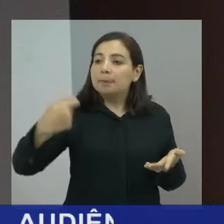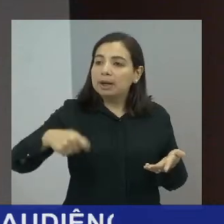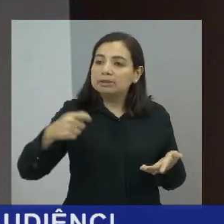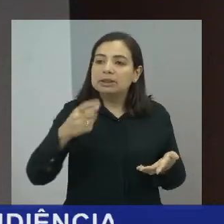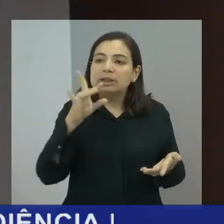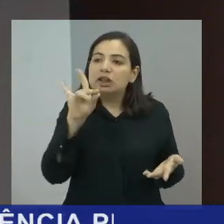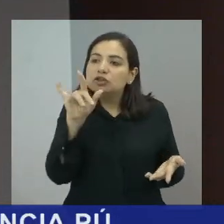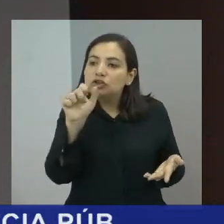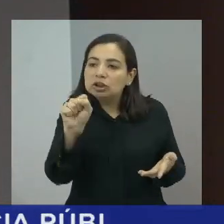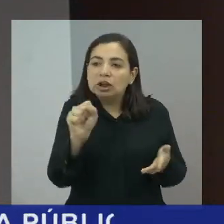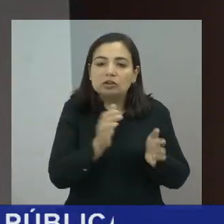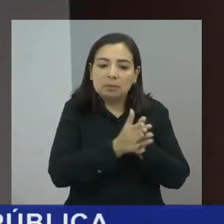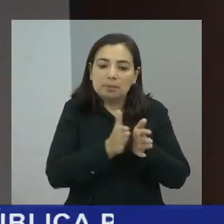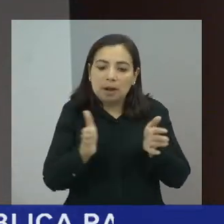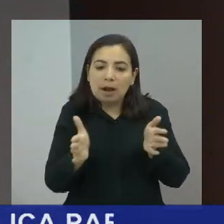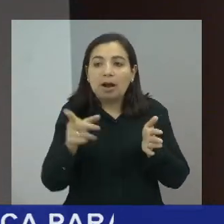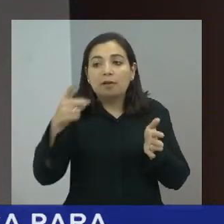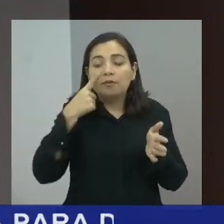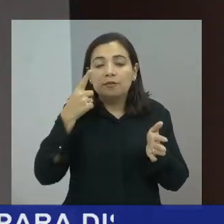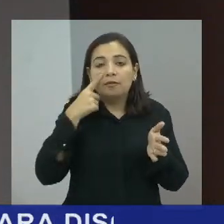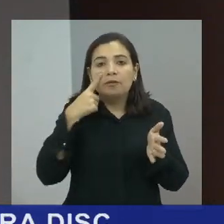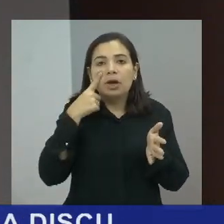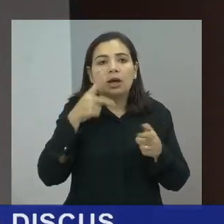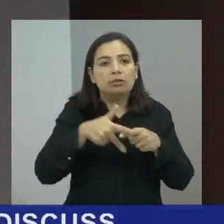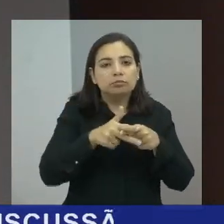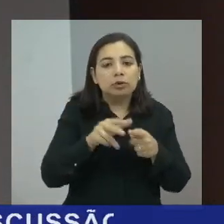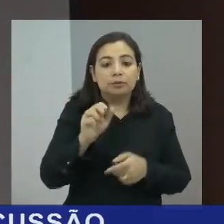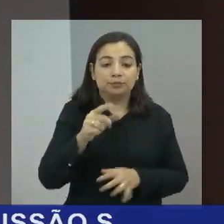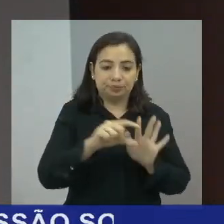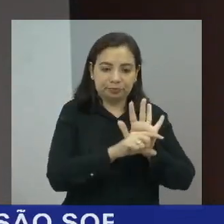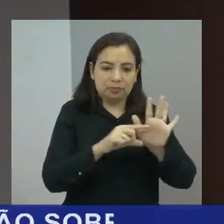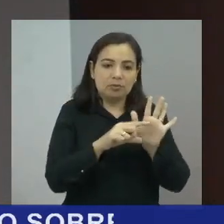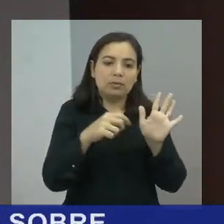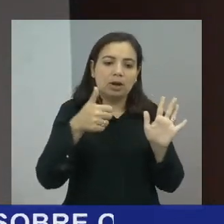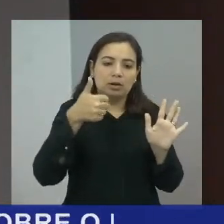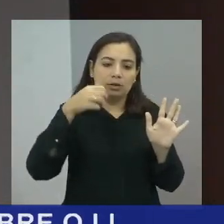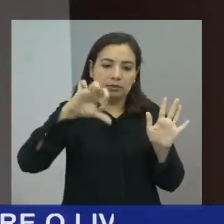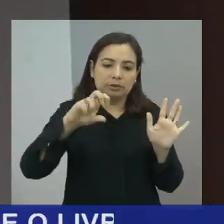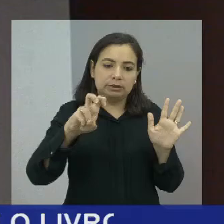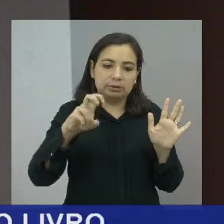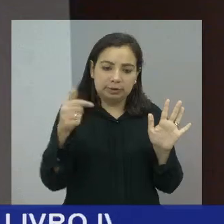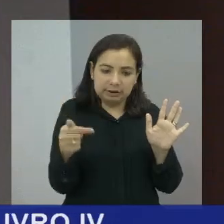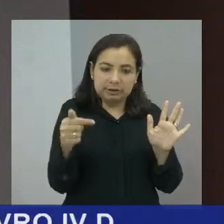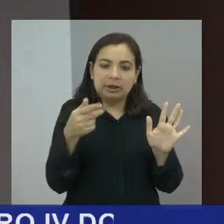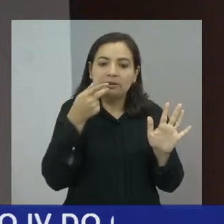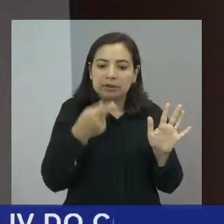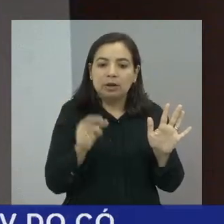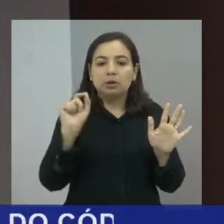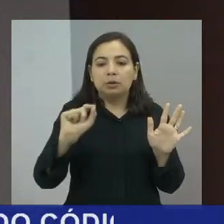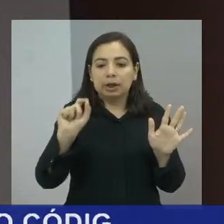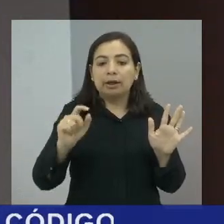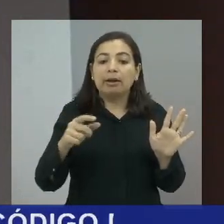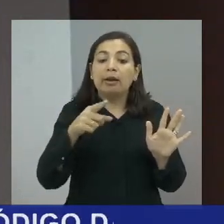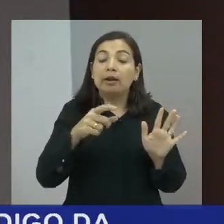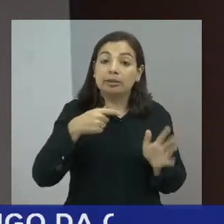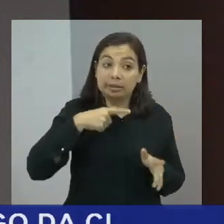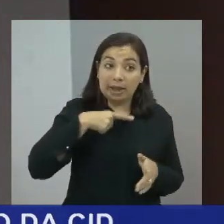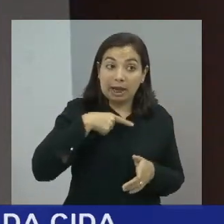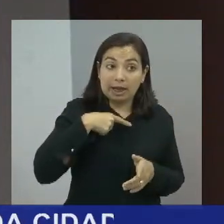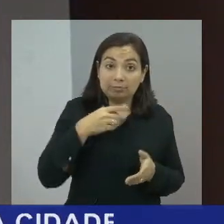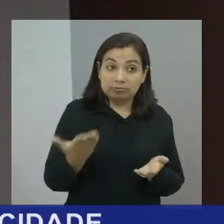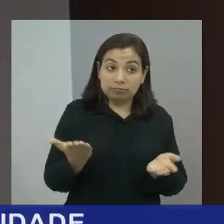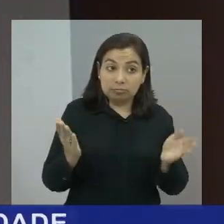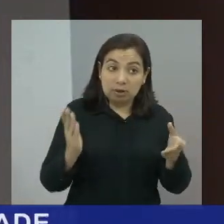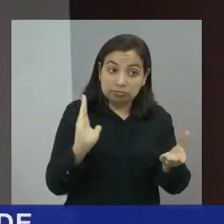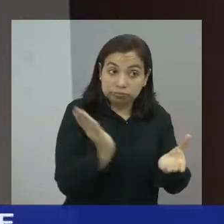regularizar. Vejam só, o artigo 957 diz: a advertência possibilita ao autuado